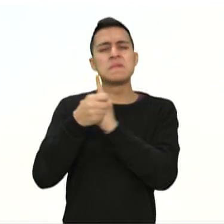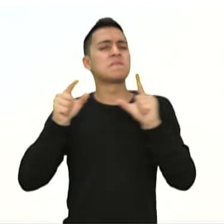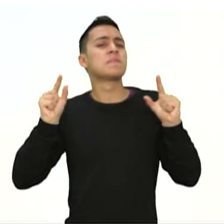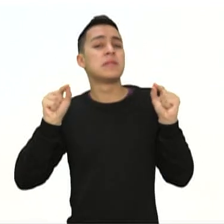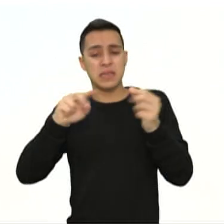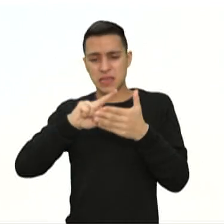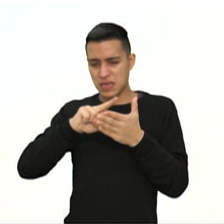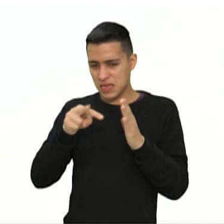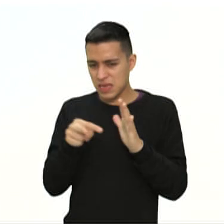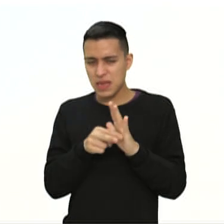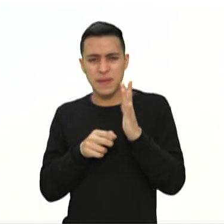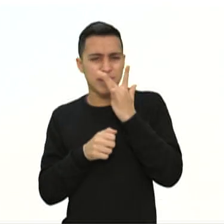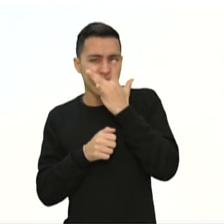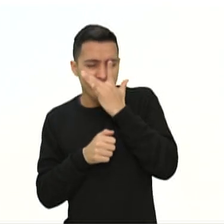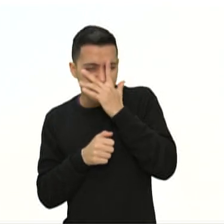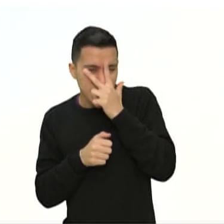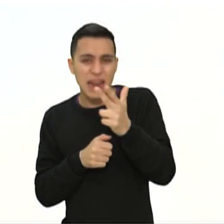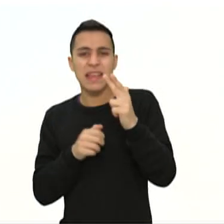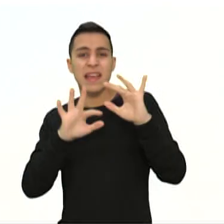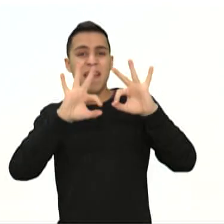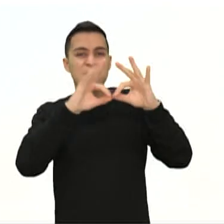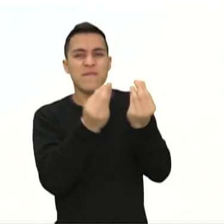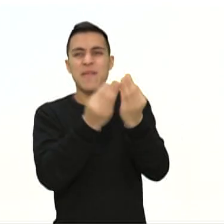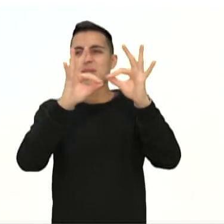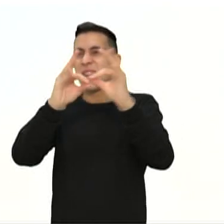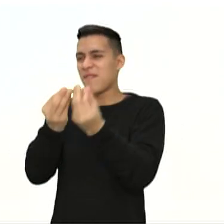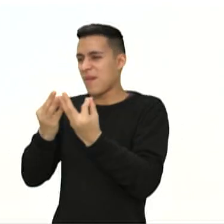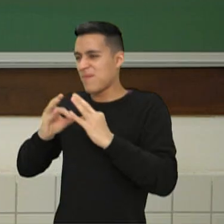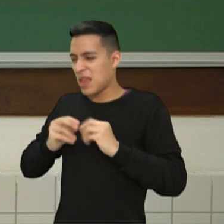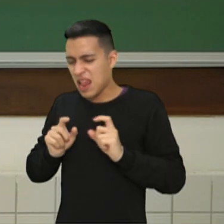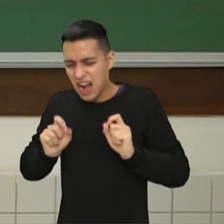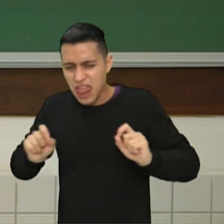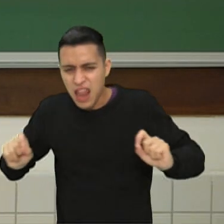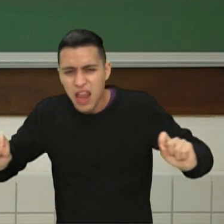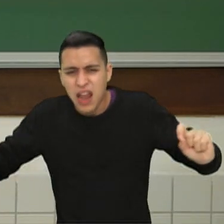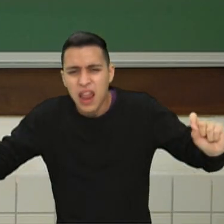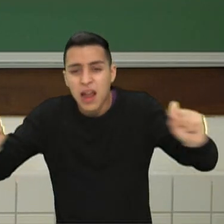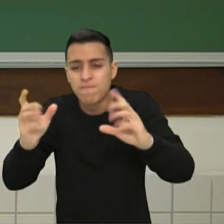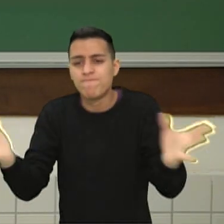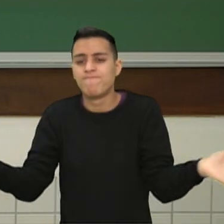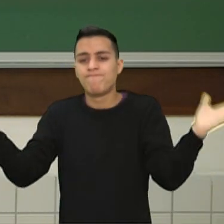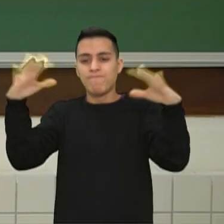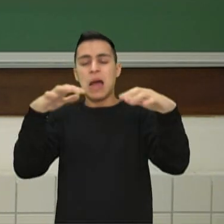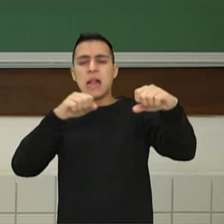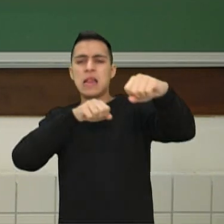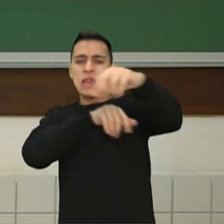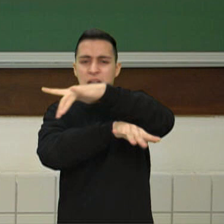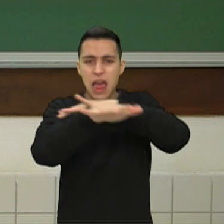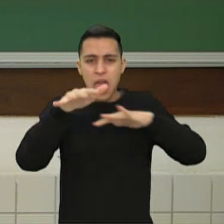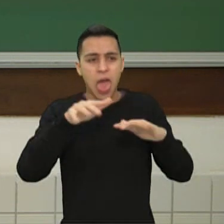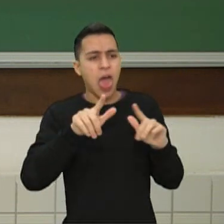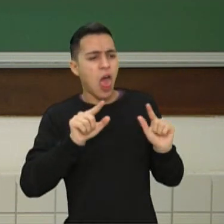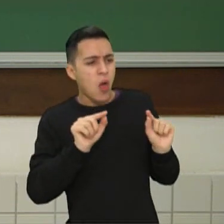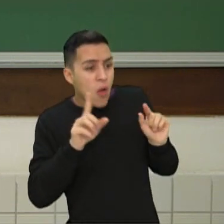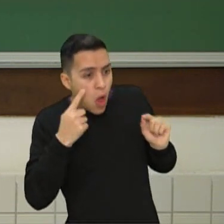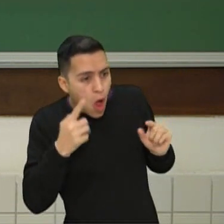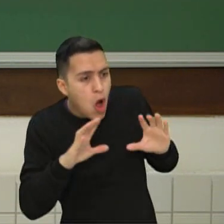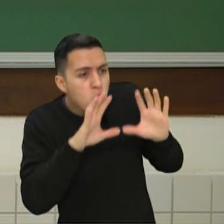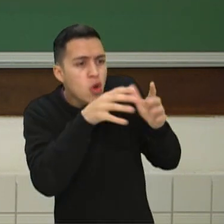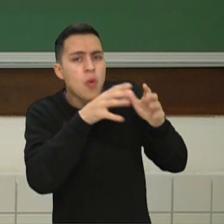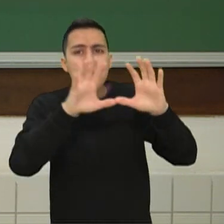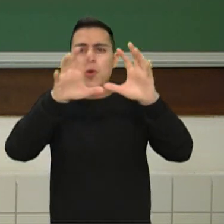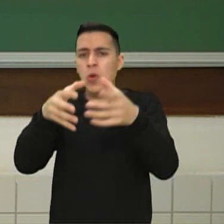o conjunto de várias famílias, né? Assim como daí você percebe que você está na sua família, você percebe que existem outros grupos de